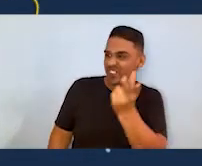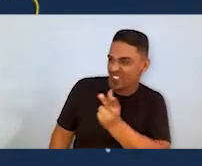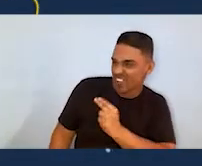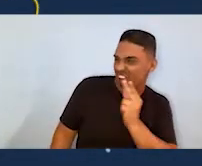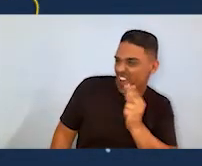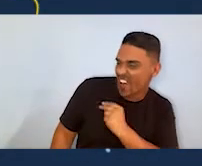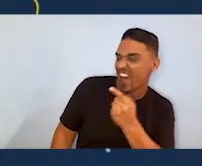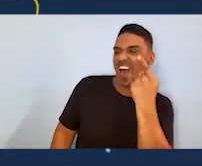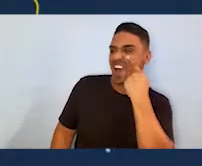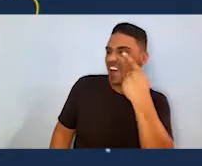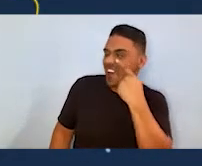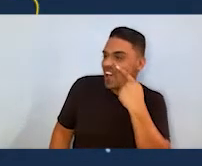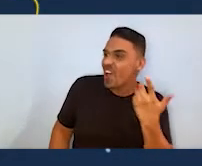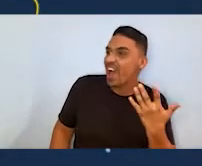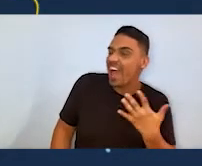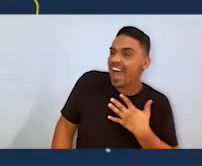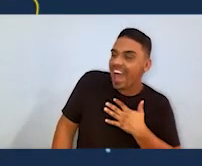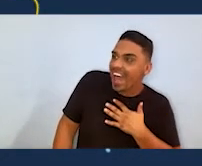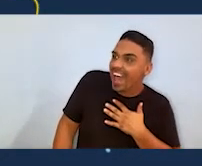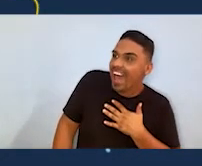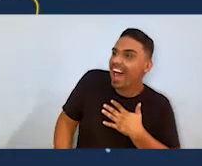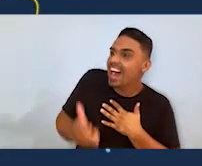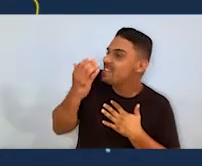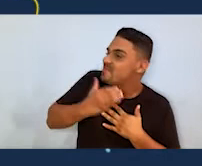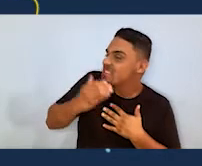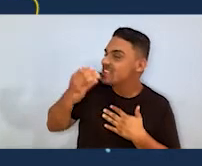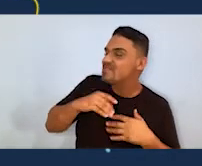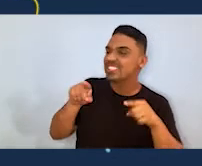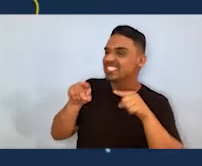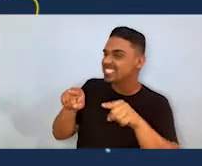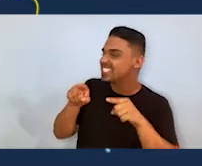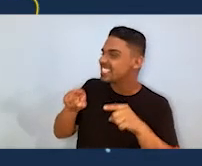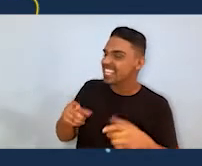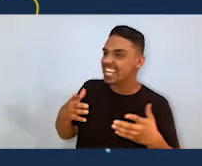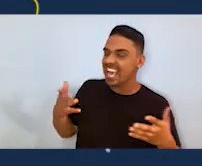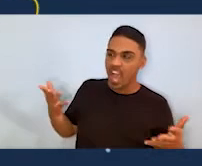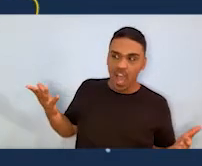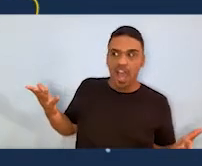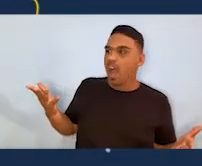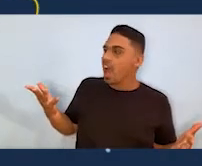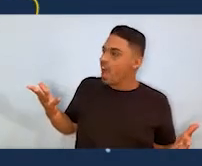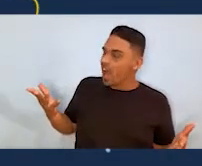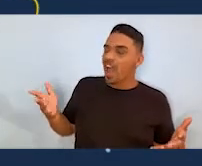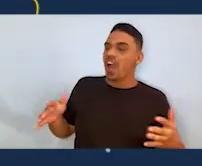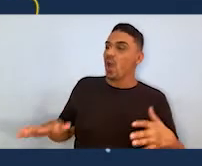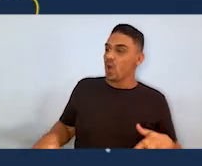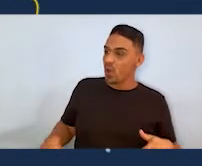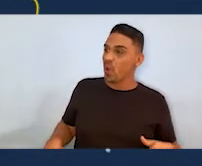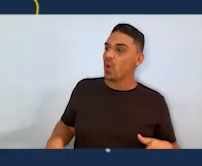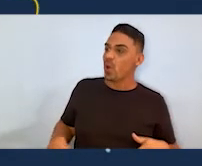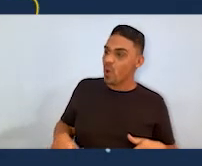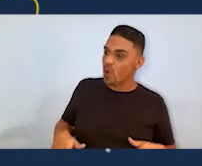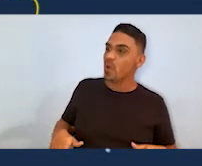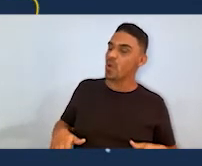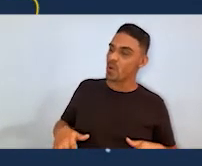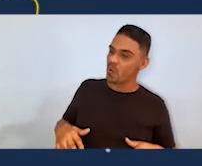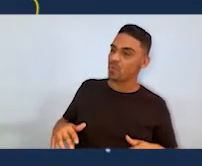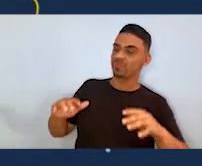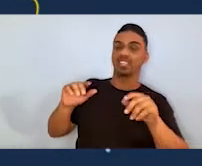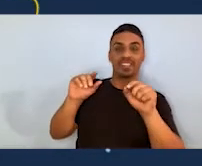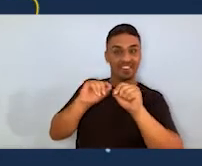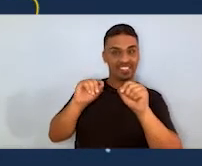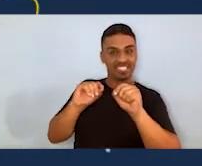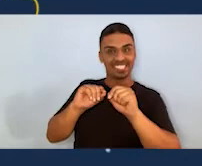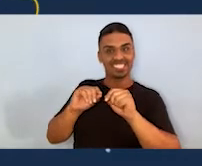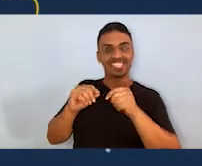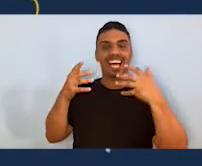olha só, a minha maçã é isso. Então a gente começou a teorizar algumas coisas, principalmente na hora de animar, fazer